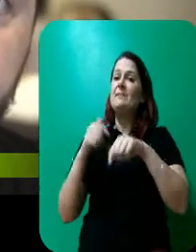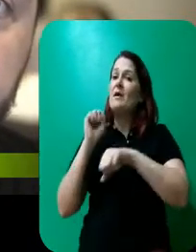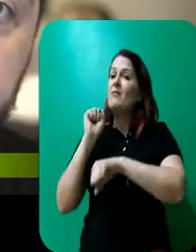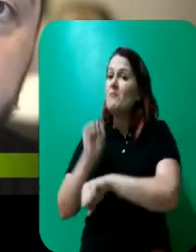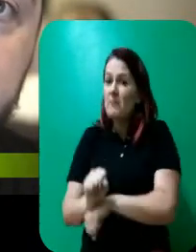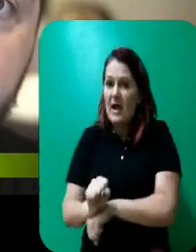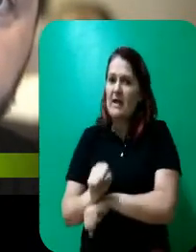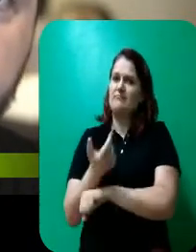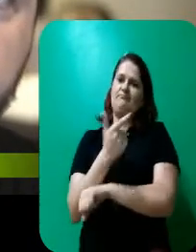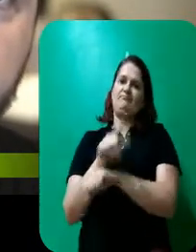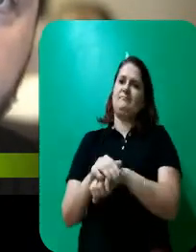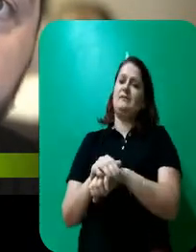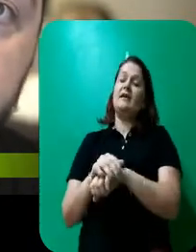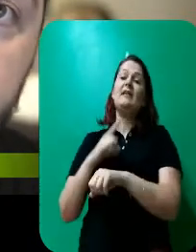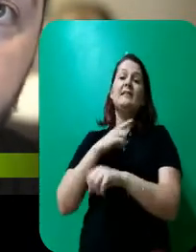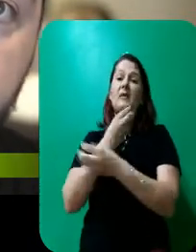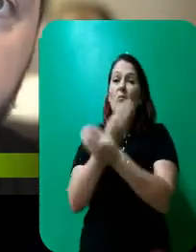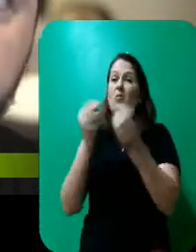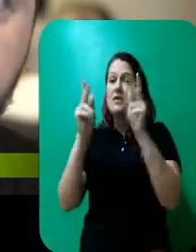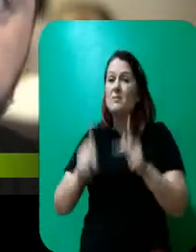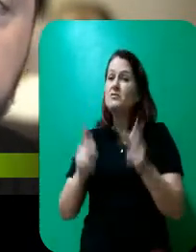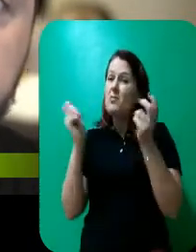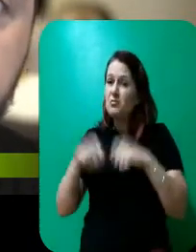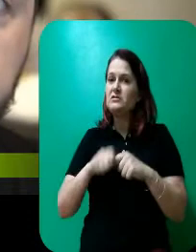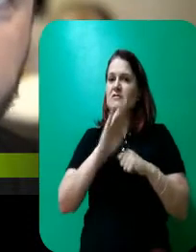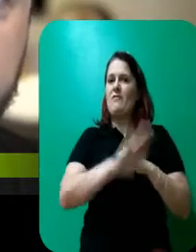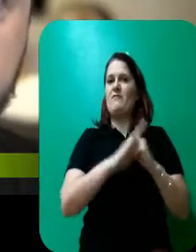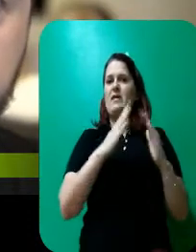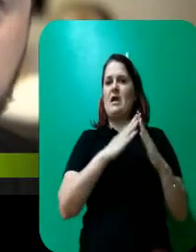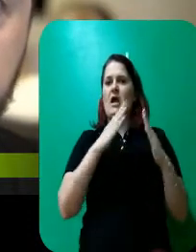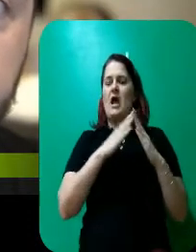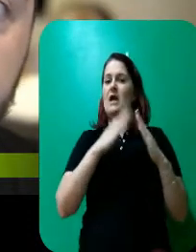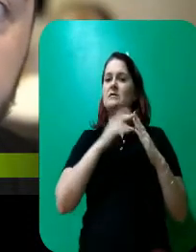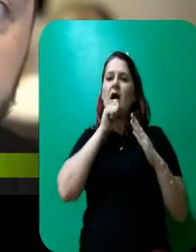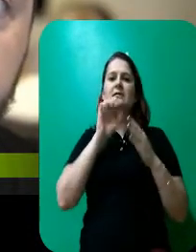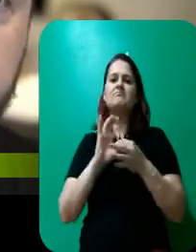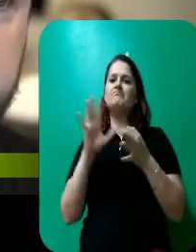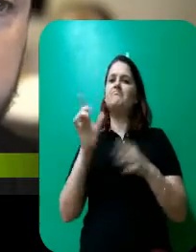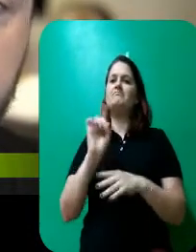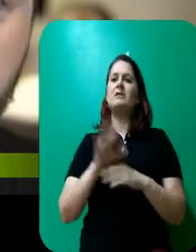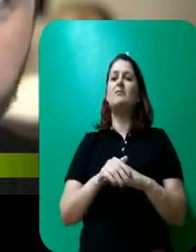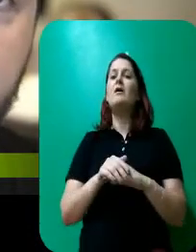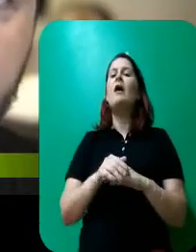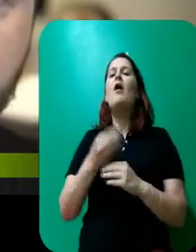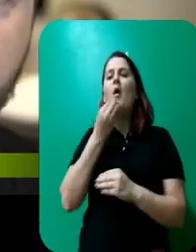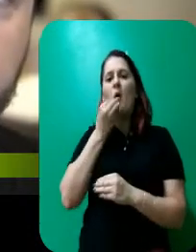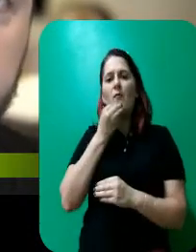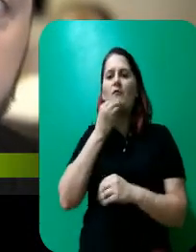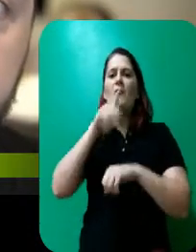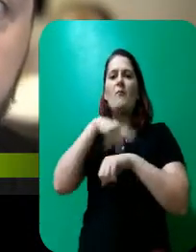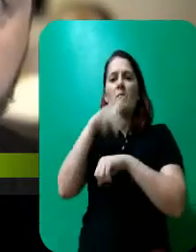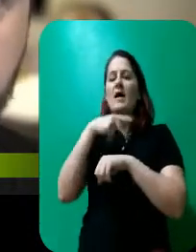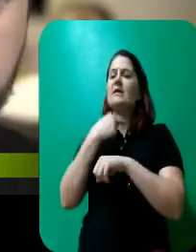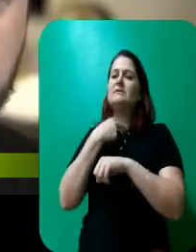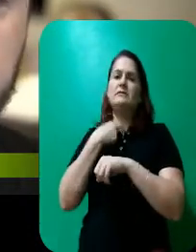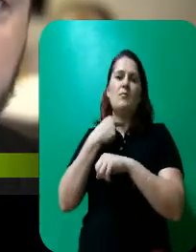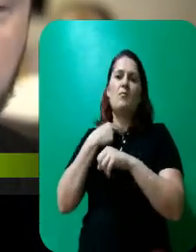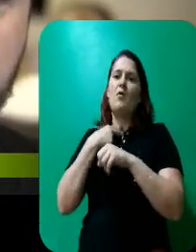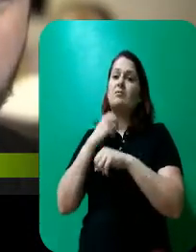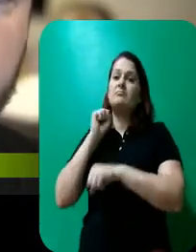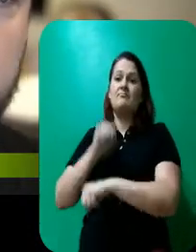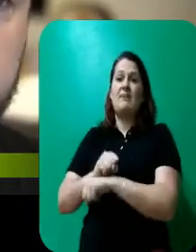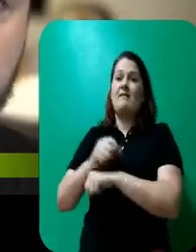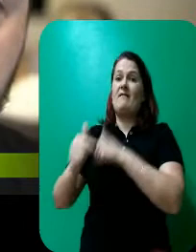casa, dispensado e em casa. Nenhum país pode parar serviços essenciais. A China, a Itália, qualquer um deles